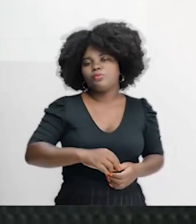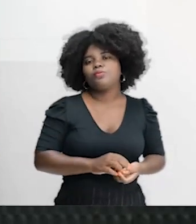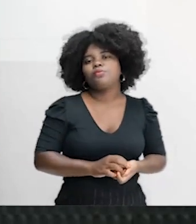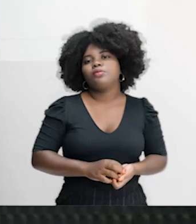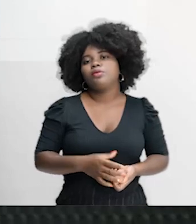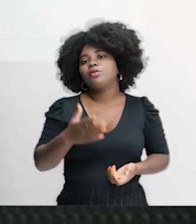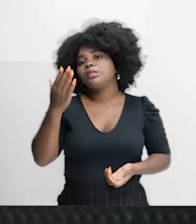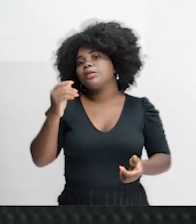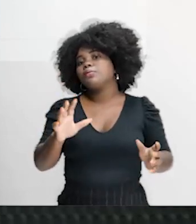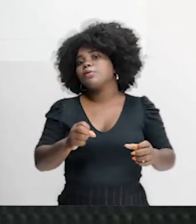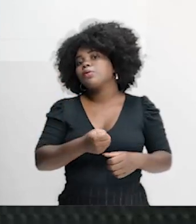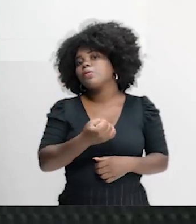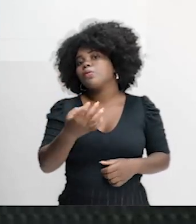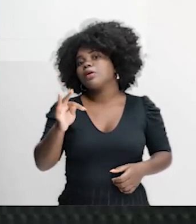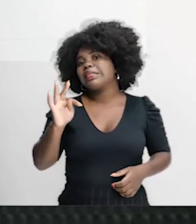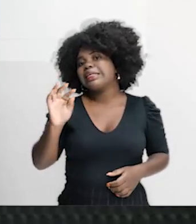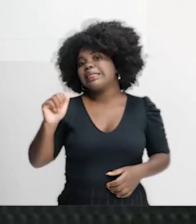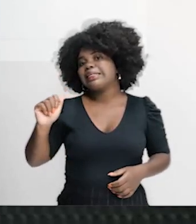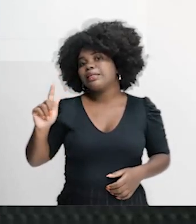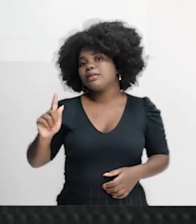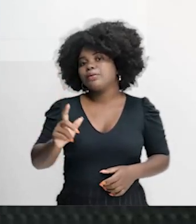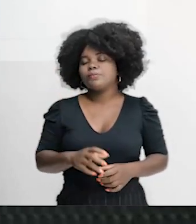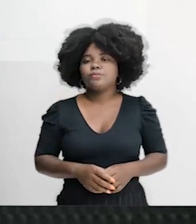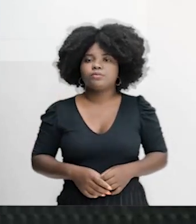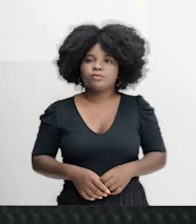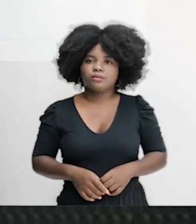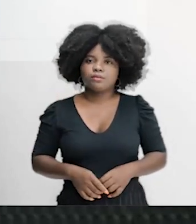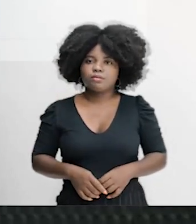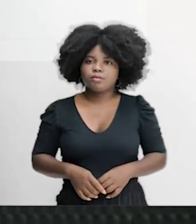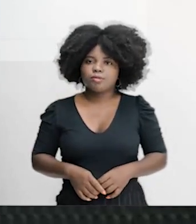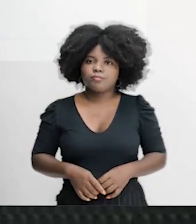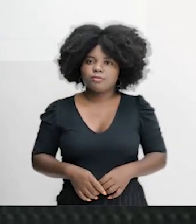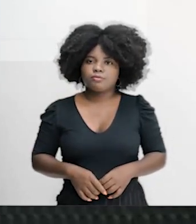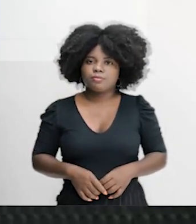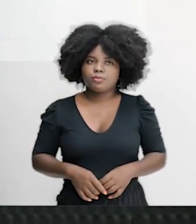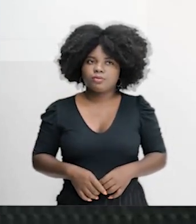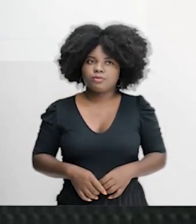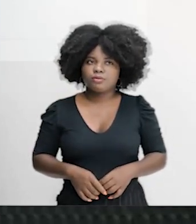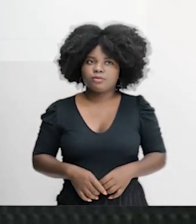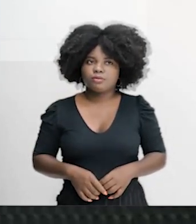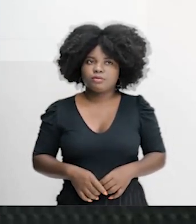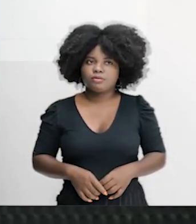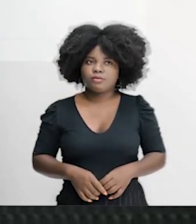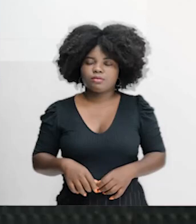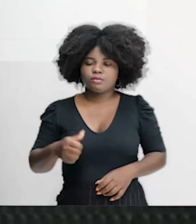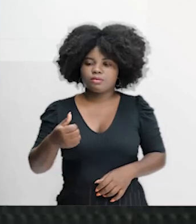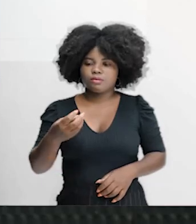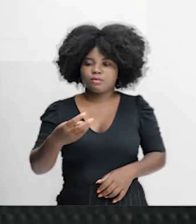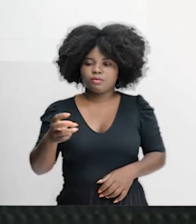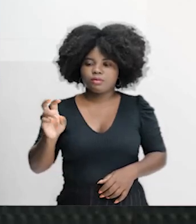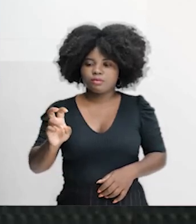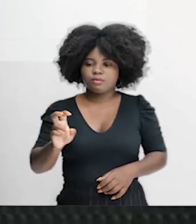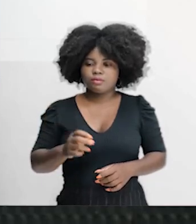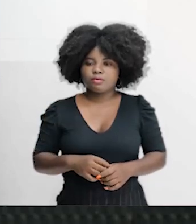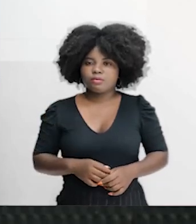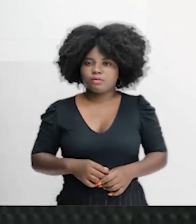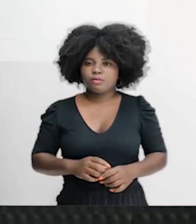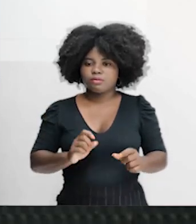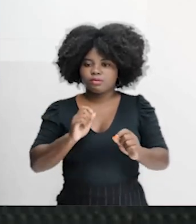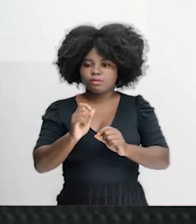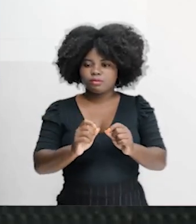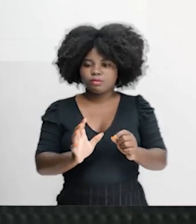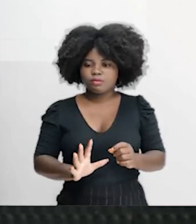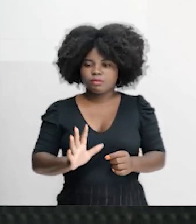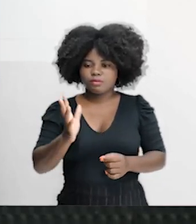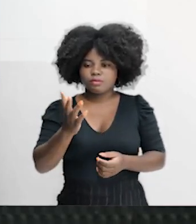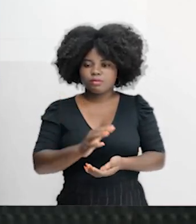eu quero saber quanto é a tangente, né? Quanto é a tangente desses 135 graus. Então o que eu vou